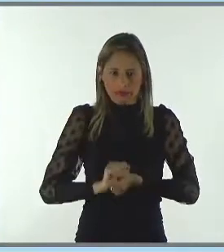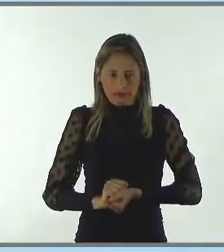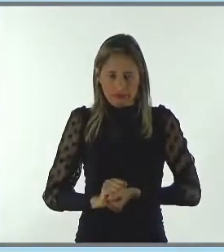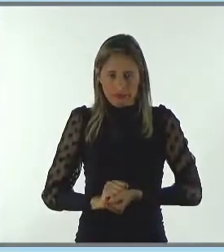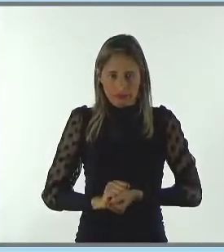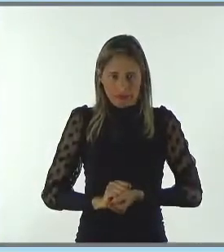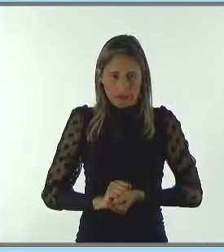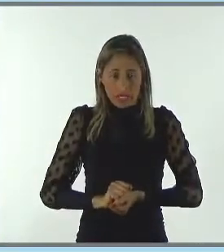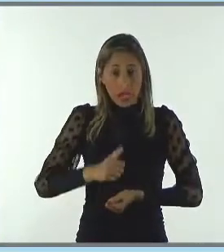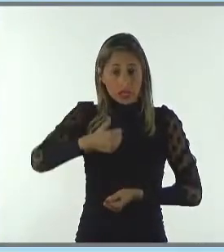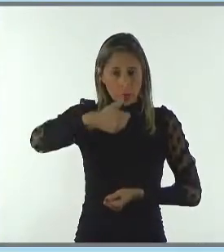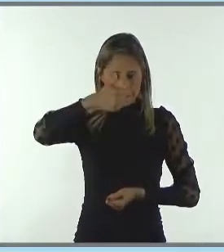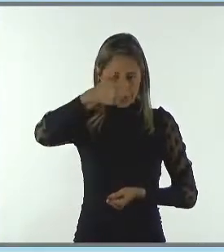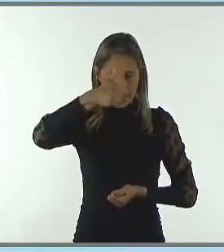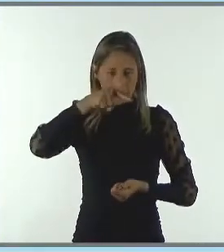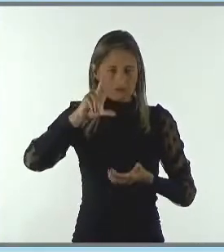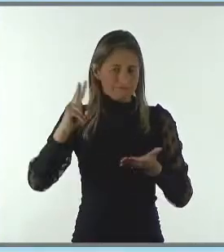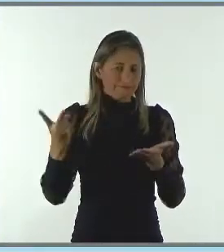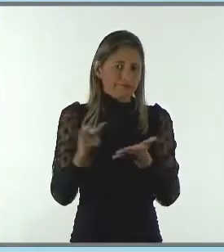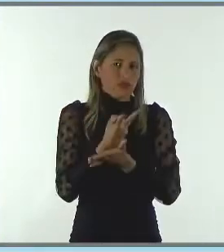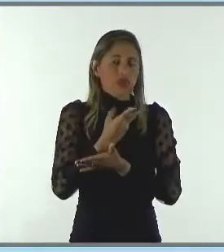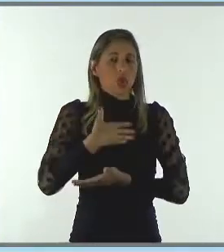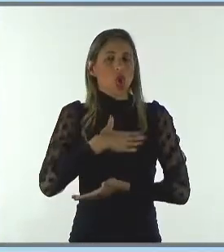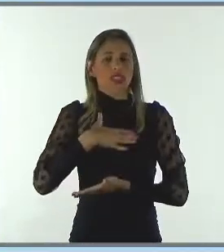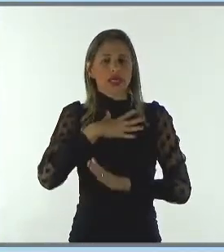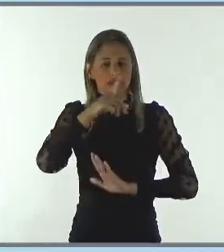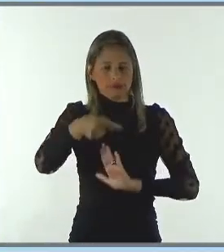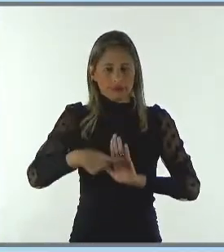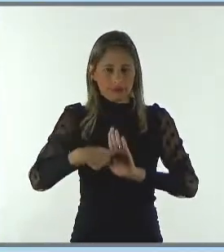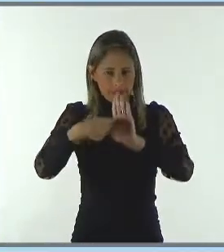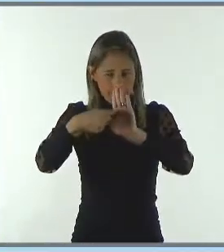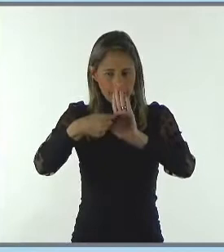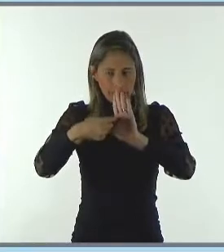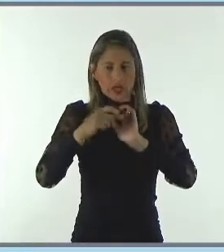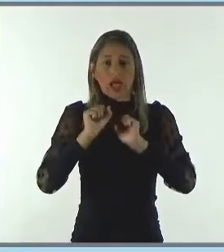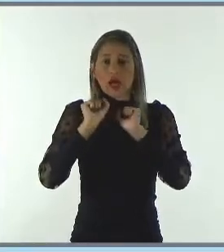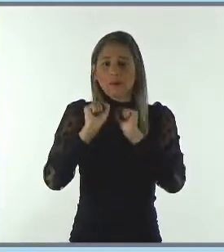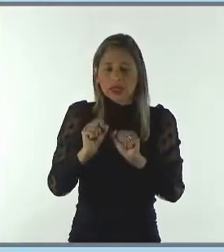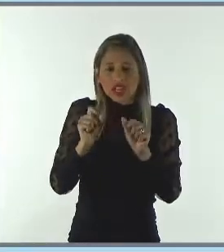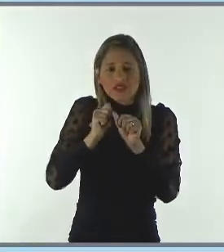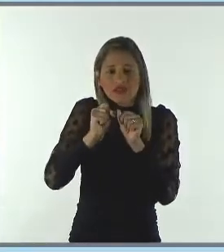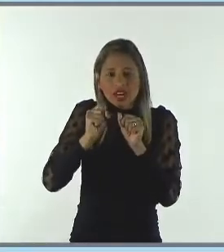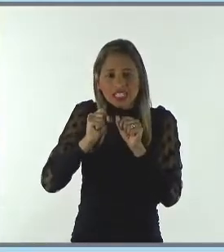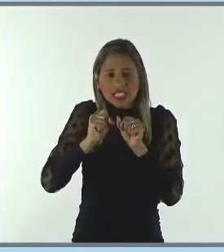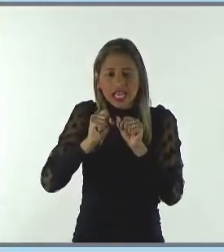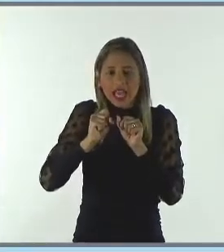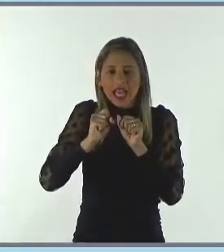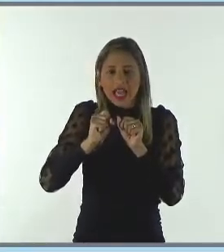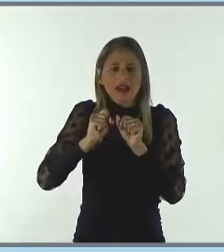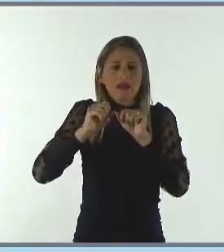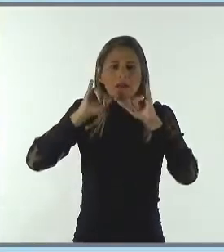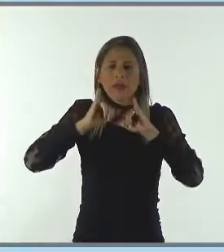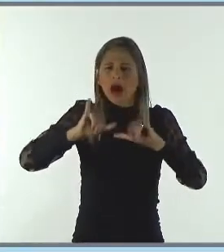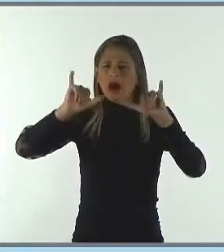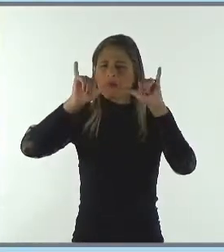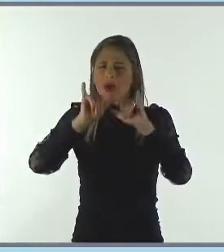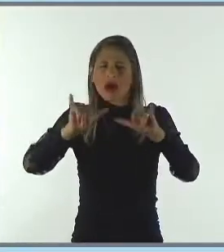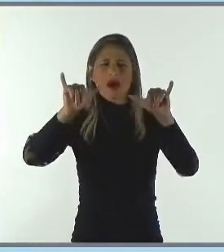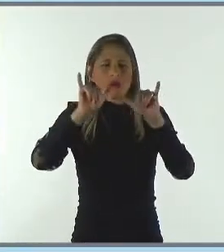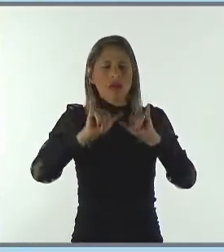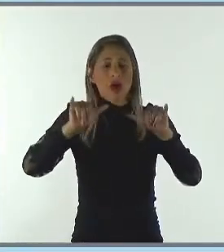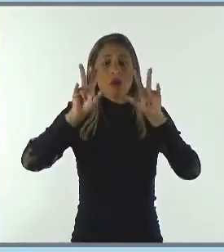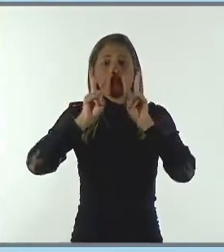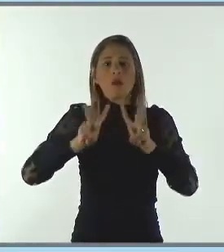Tá? O primeiro aspecto que eu gostaria de ressaltar é que eu poderia fazer toda uma série de comentários aqui a partir de uma